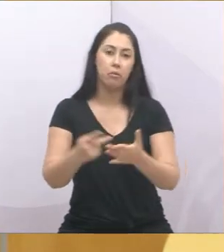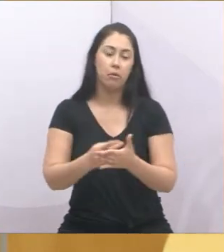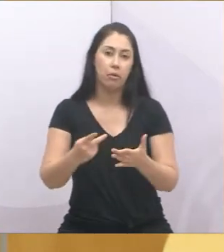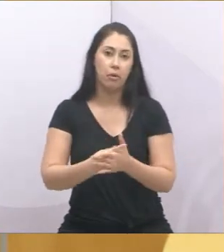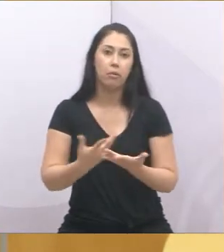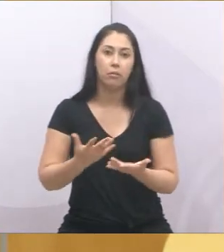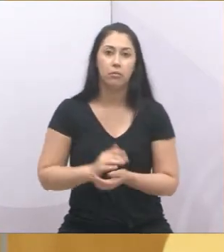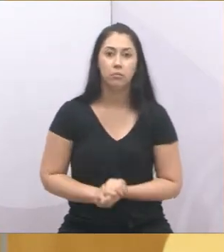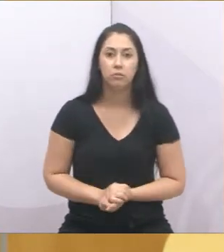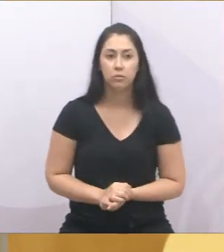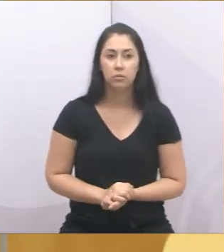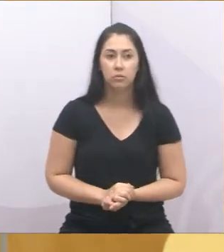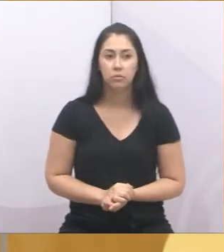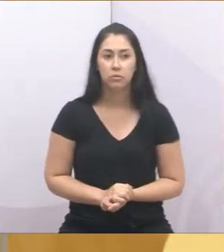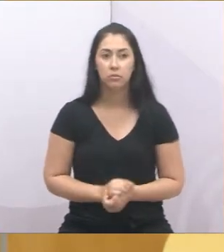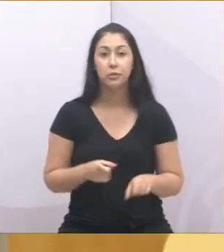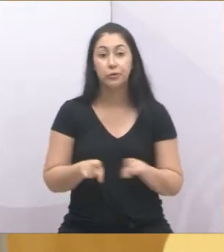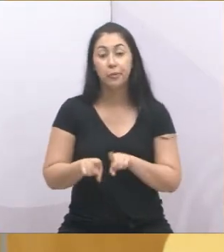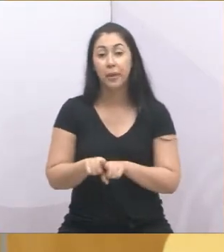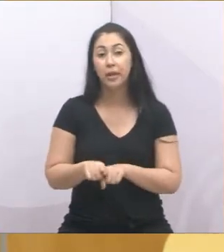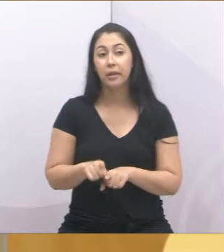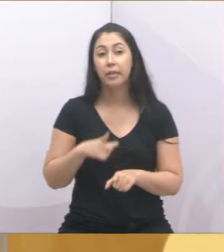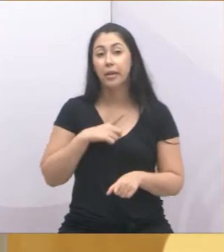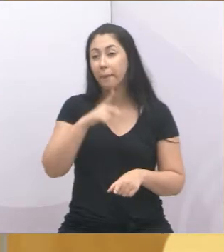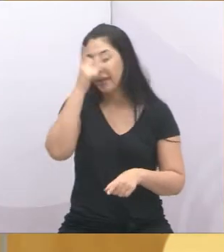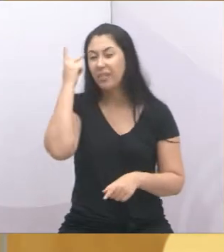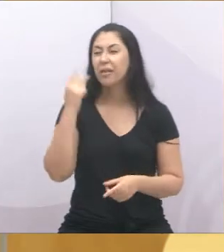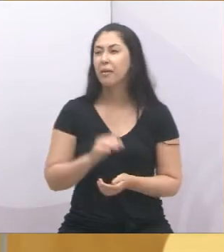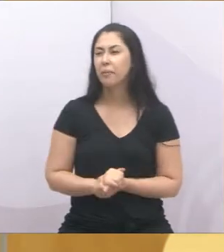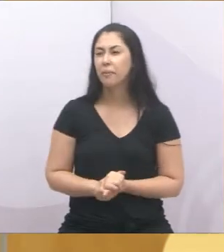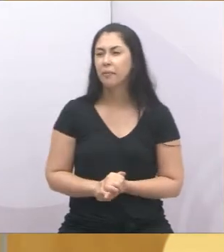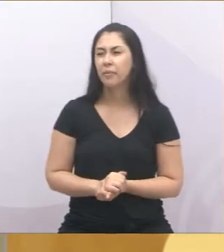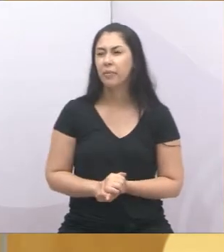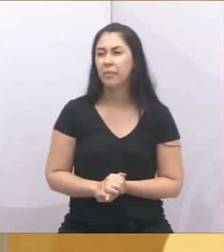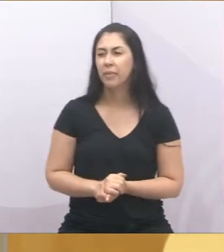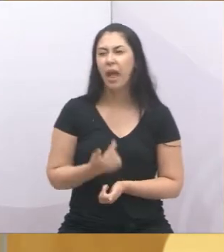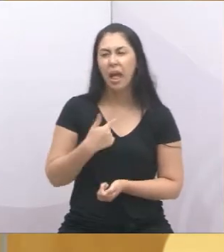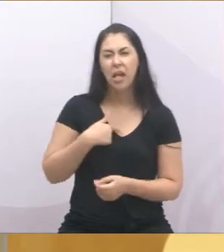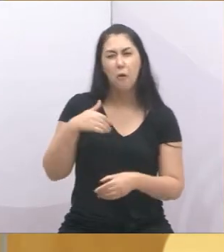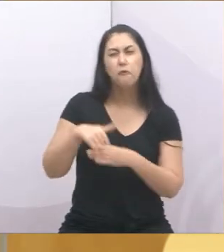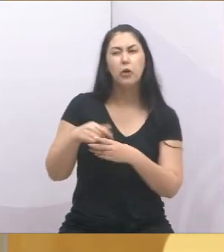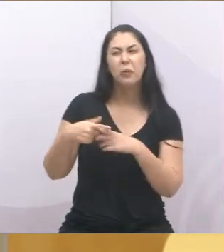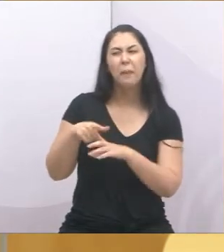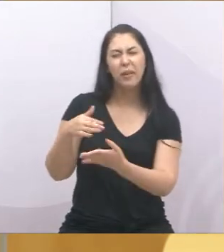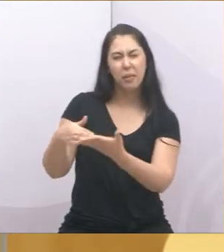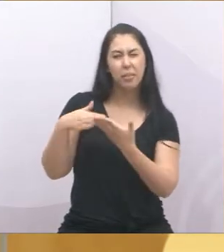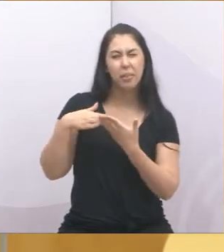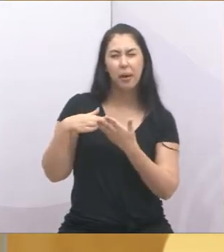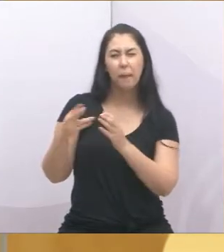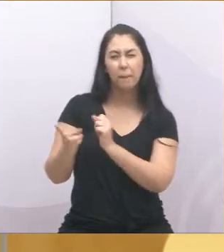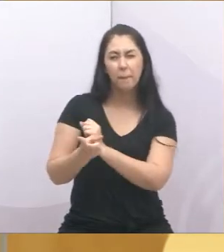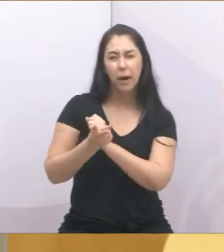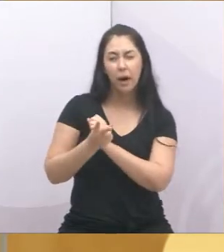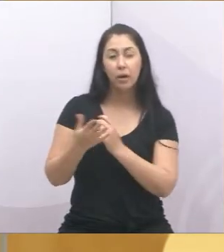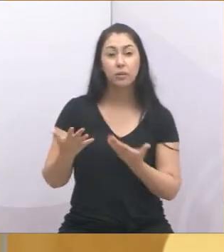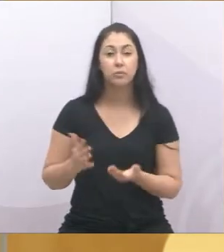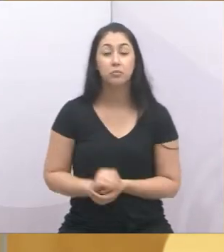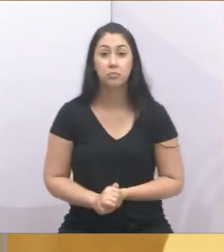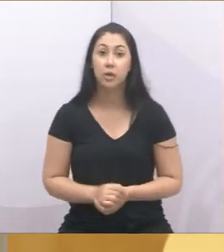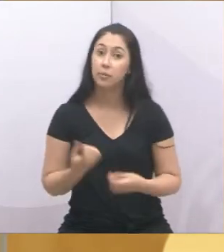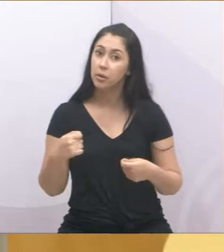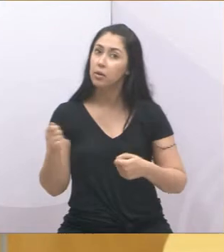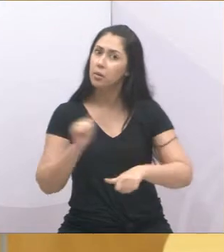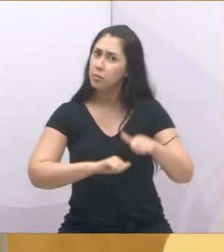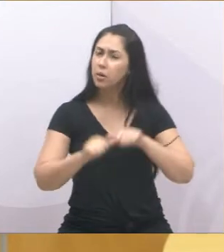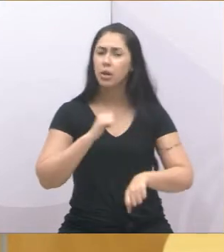votar. Ou ainda tem esse negócio de votar, trocar o voto por algum favor. Isso tem que mudar. As pessoas têm que